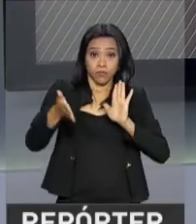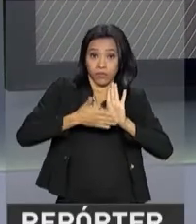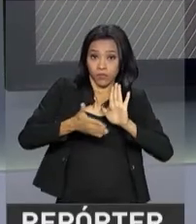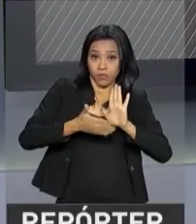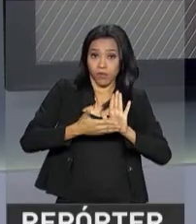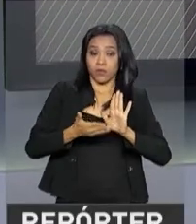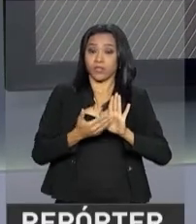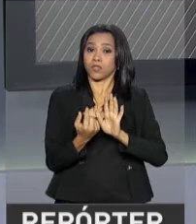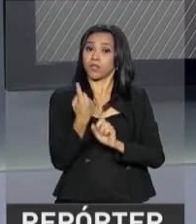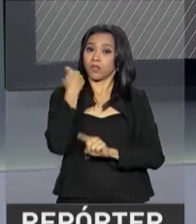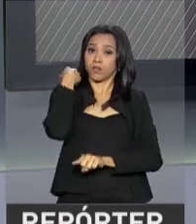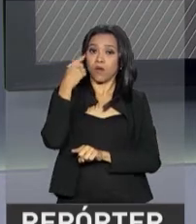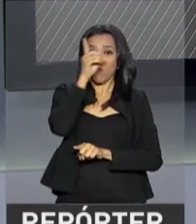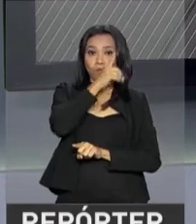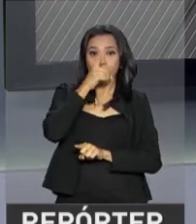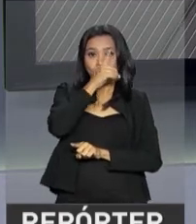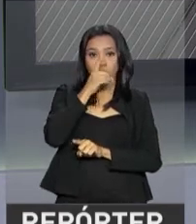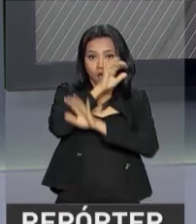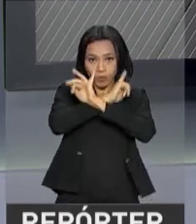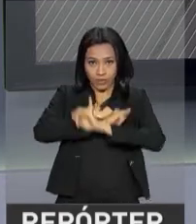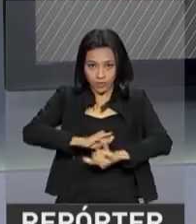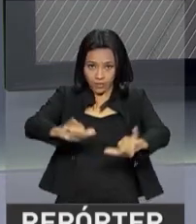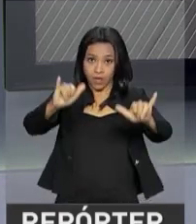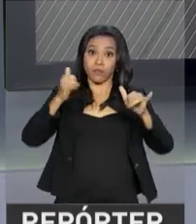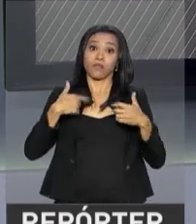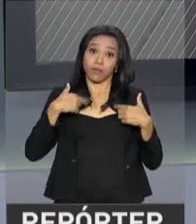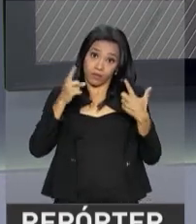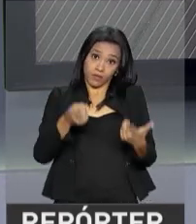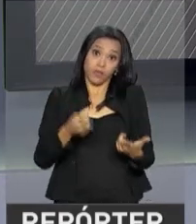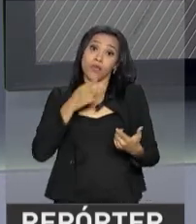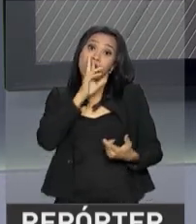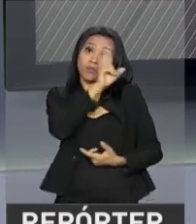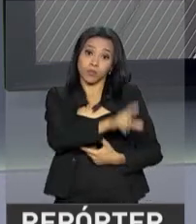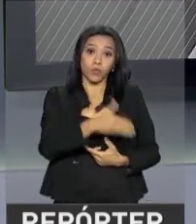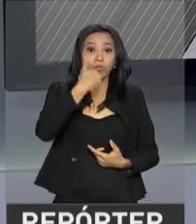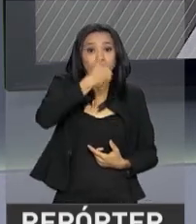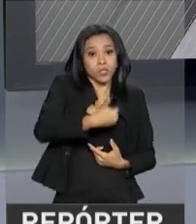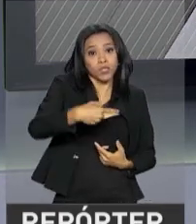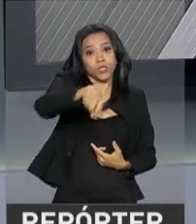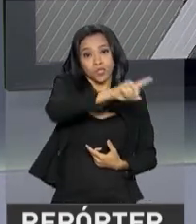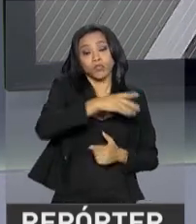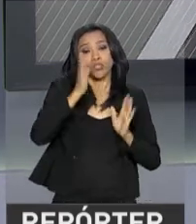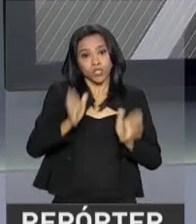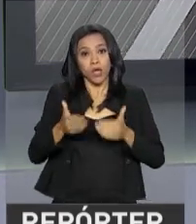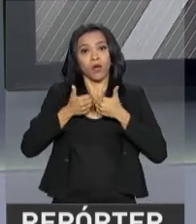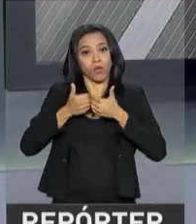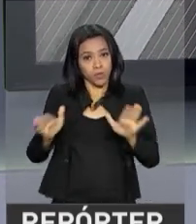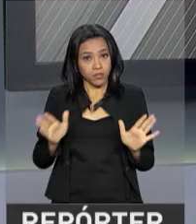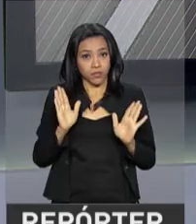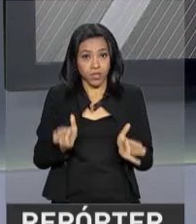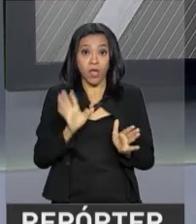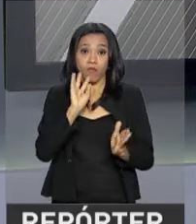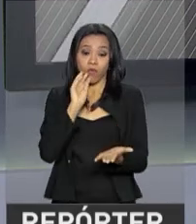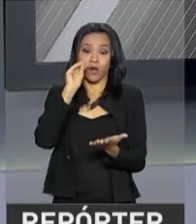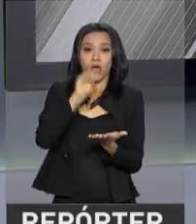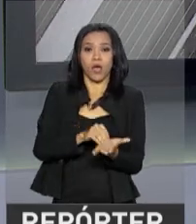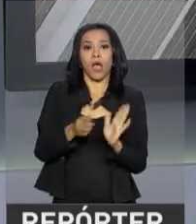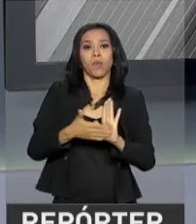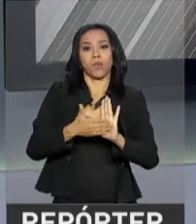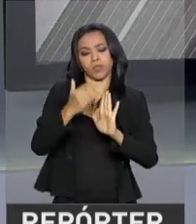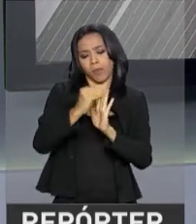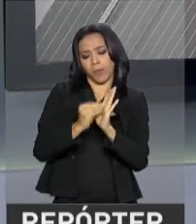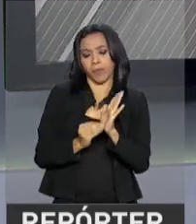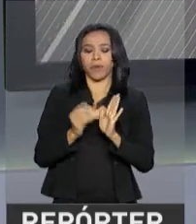pelo presidente michel temer que atendem às reivindicações dos caminhoneiros já estão valendo elas foram publicadas em uma edição extra